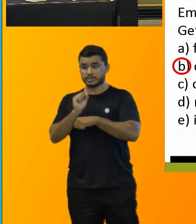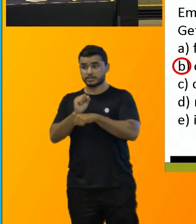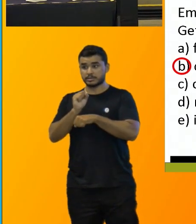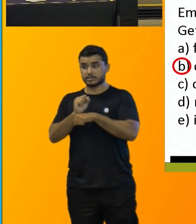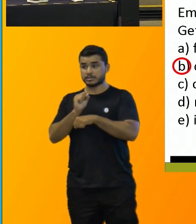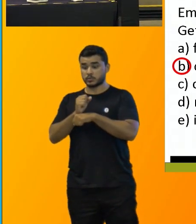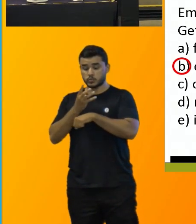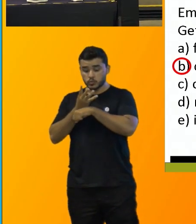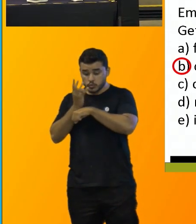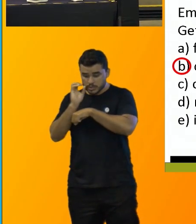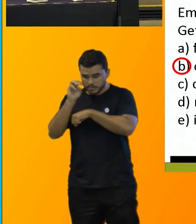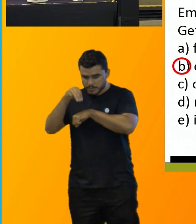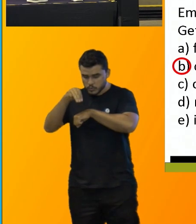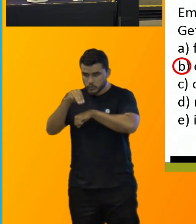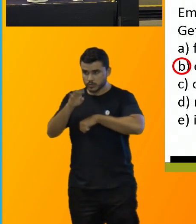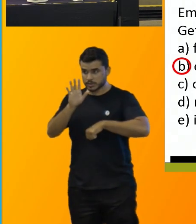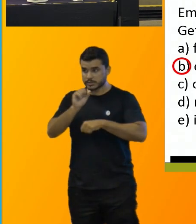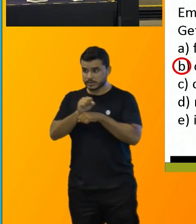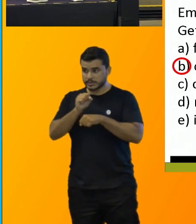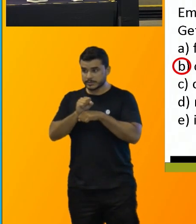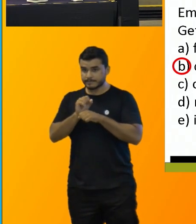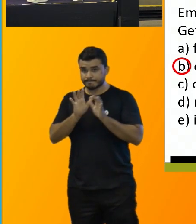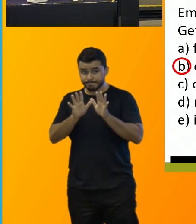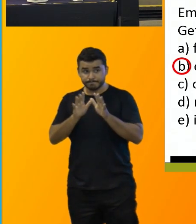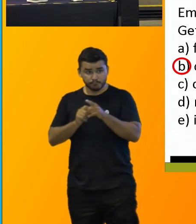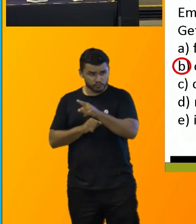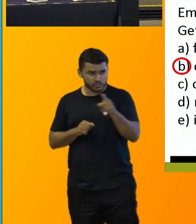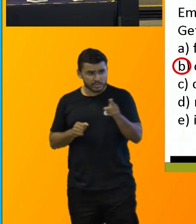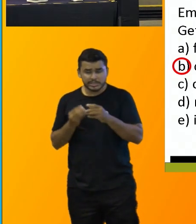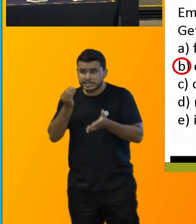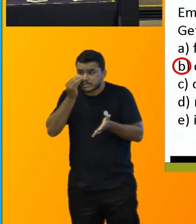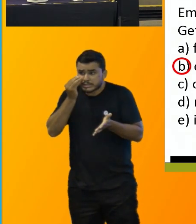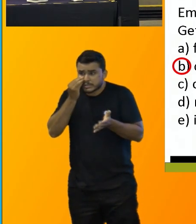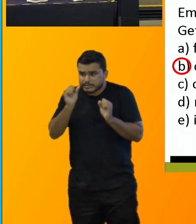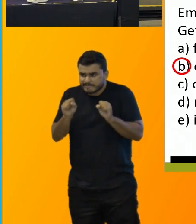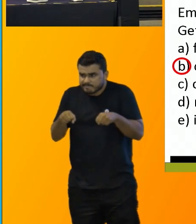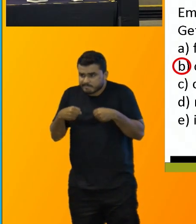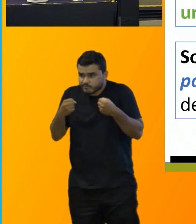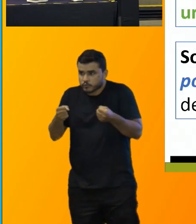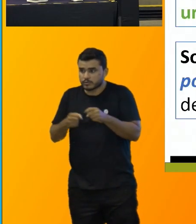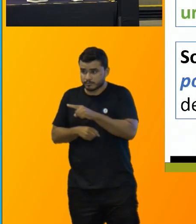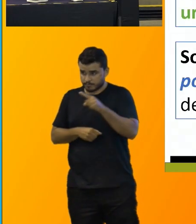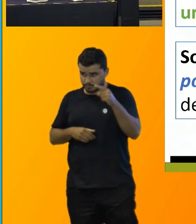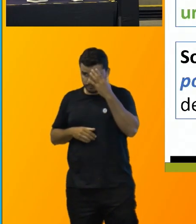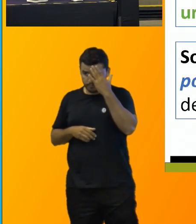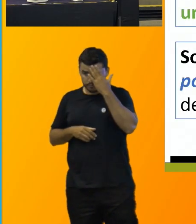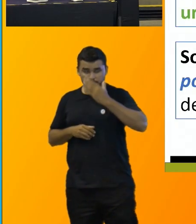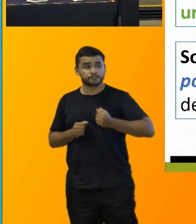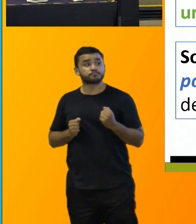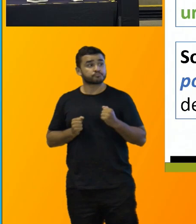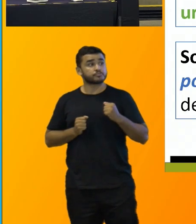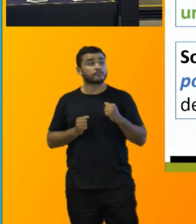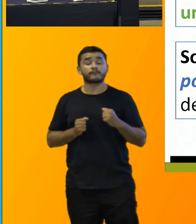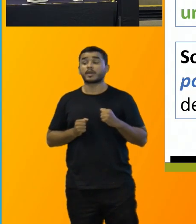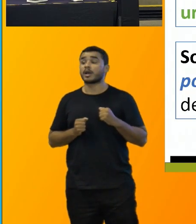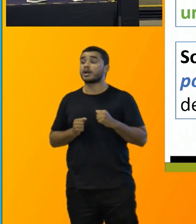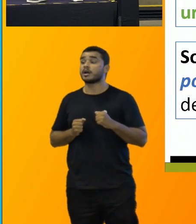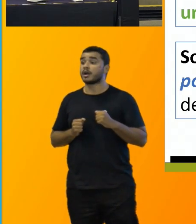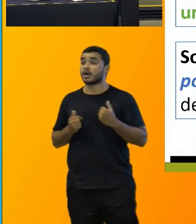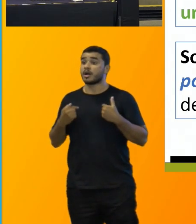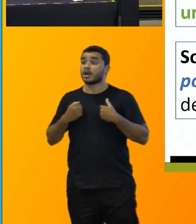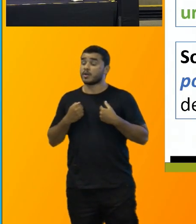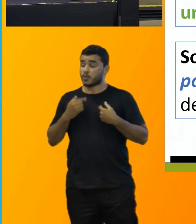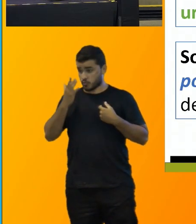minutos. Tamo junto? Vocês me dão pelo menos o direito de tentar conquistar o restante agora? O que mudou